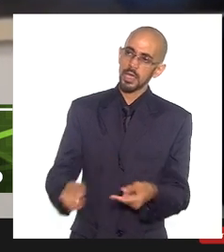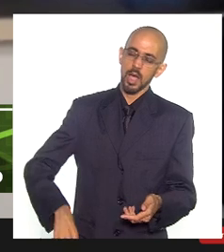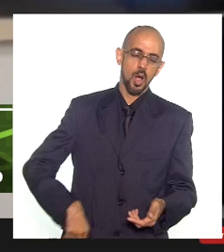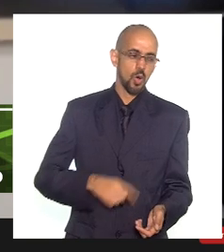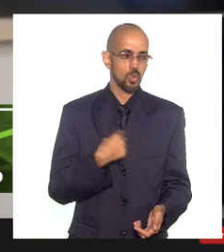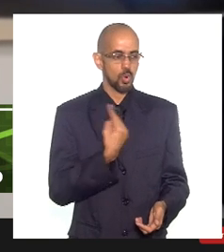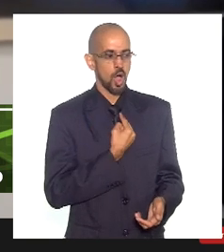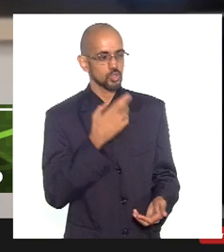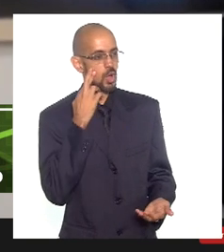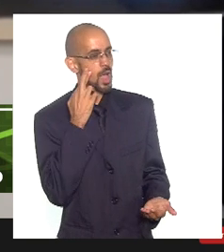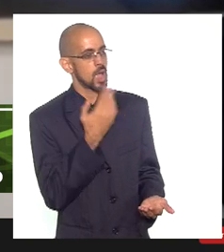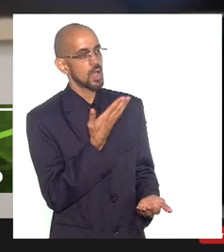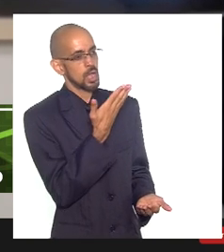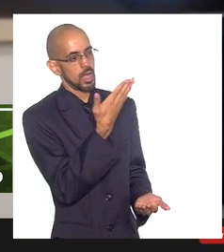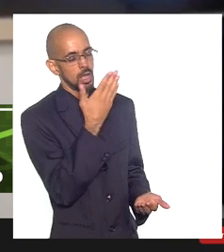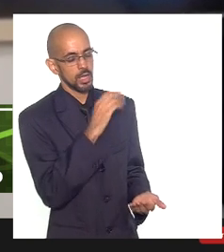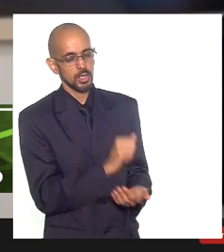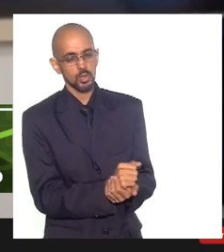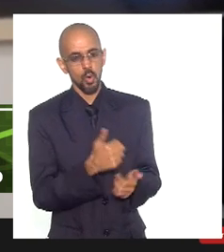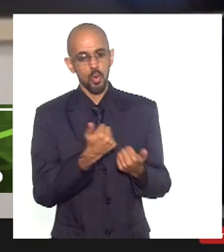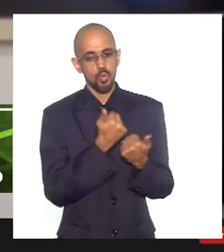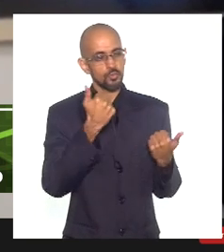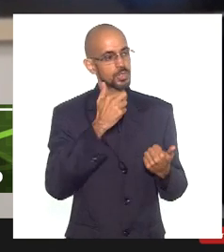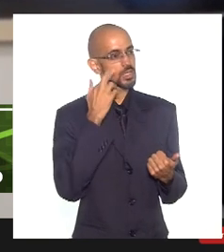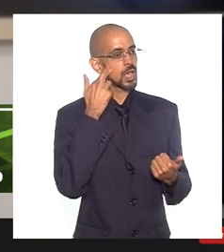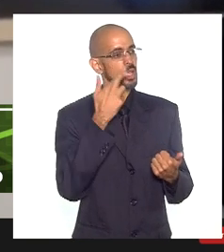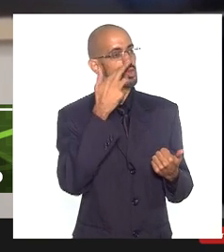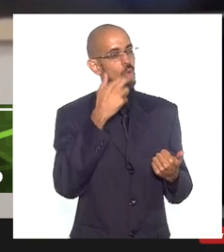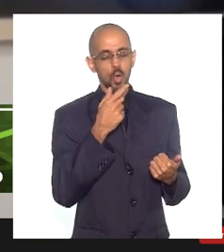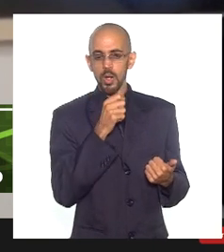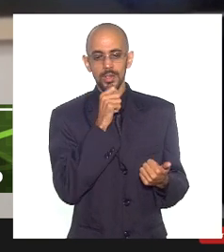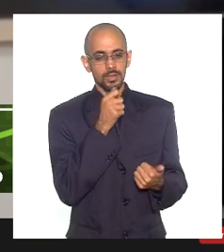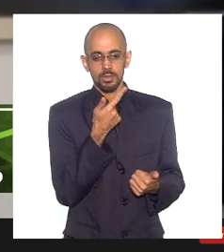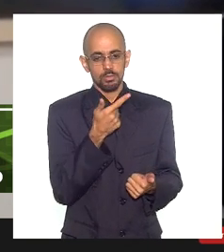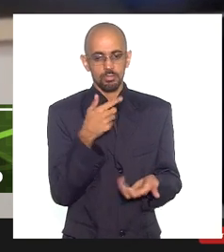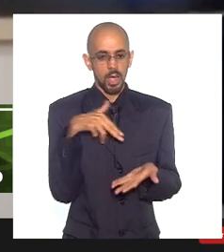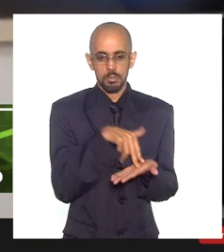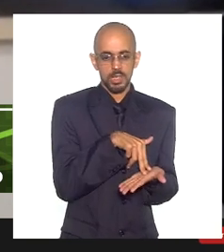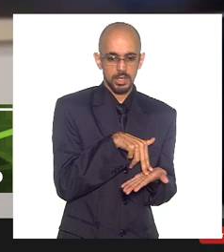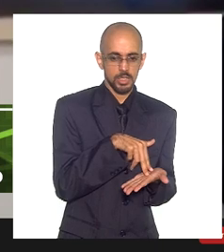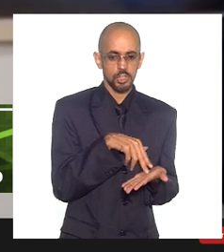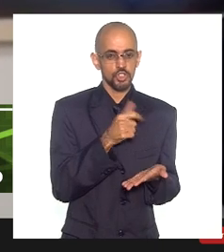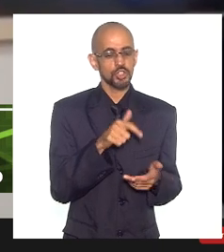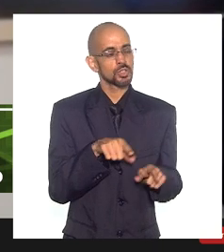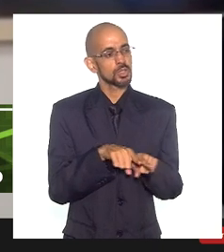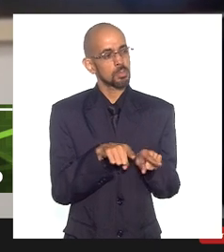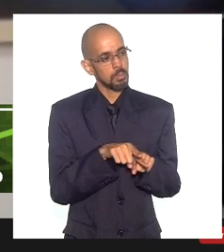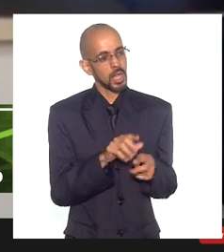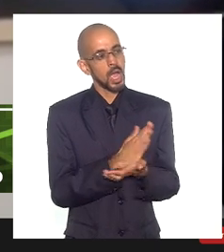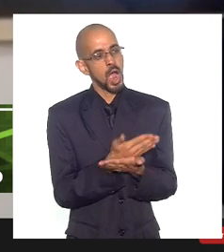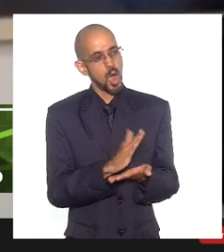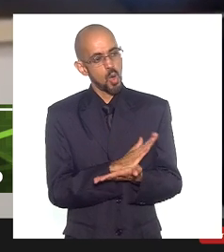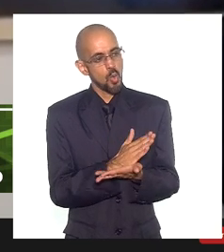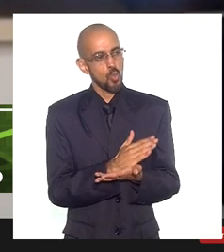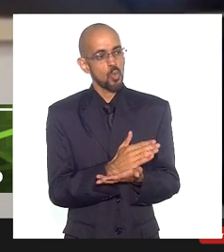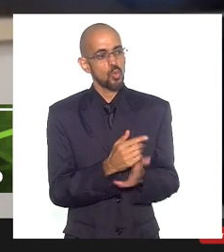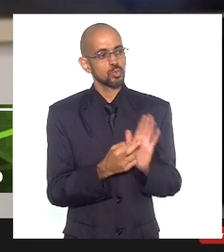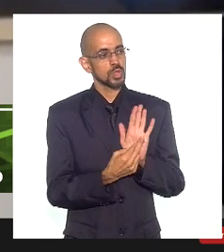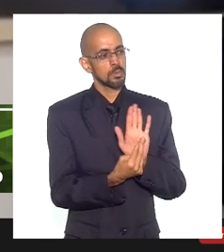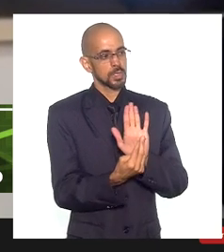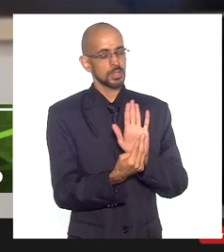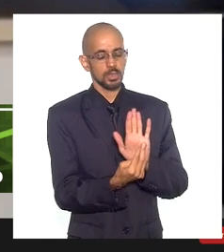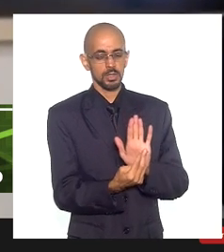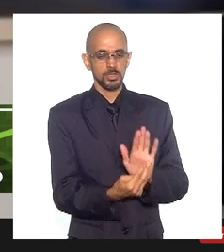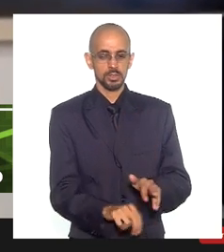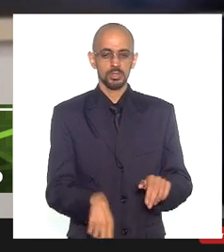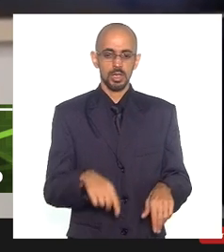Lodi, ao vice-reitor, que também está presente, aos sub-reitores que estejam também, o Lincoln, o que está, a professora Ana